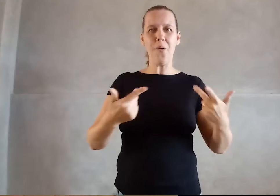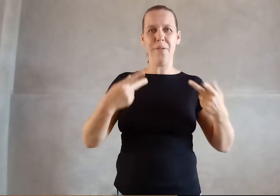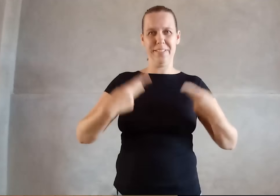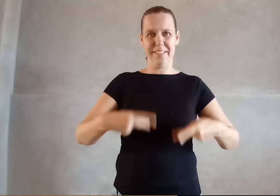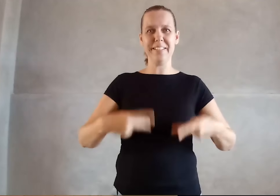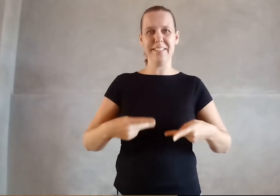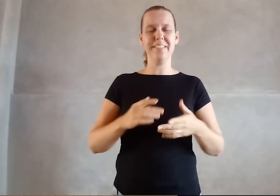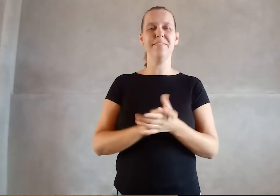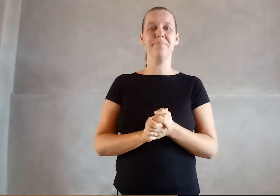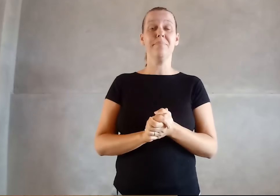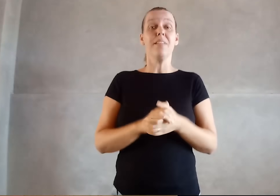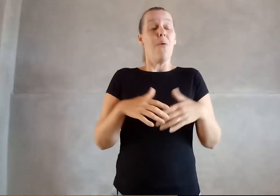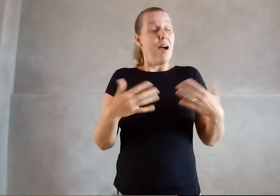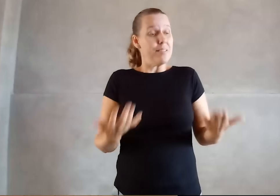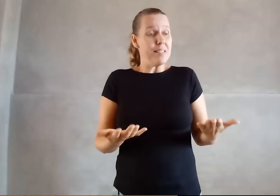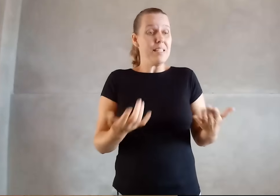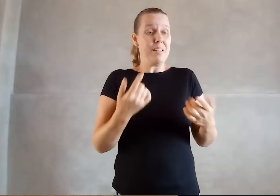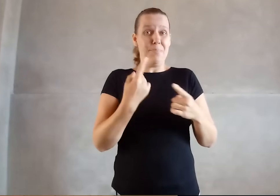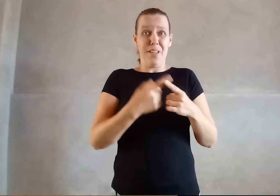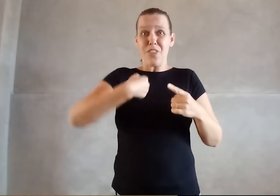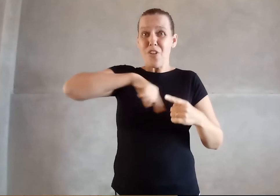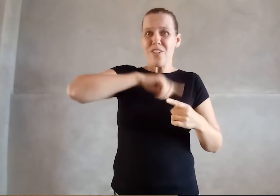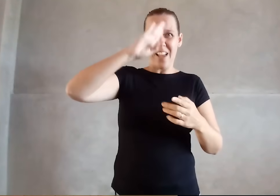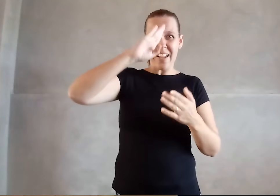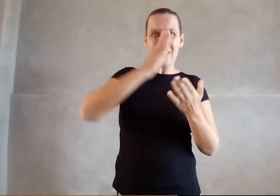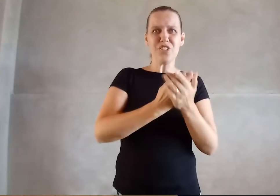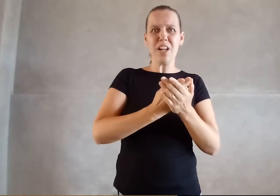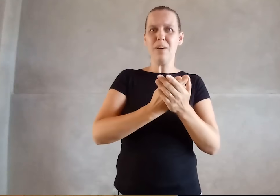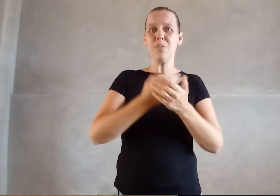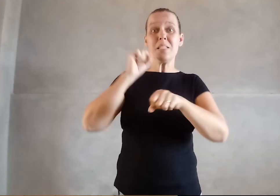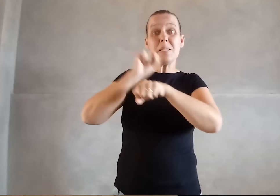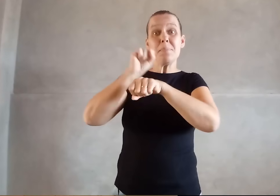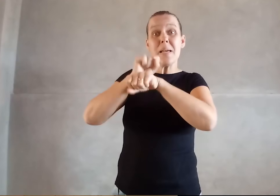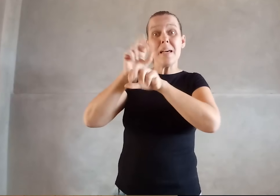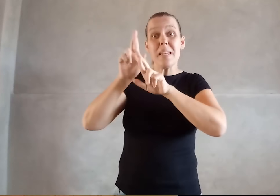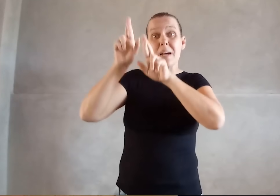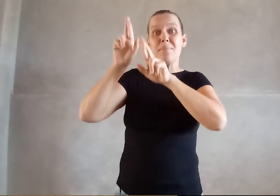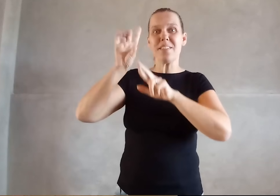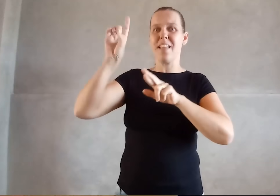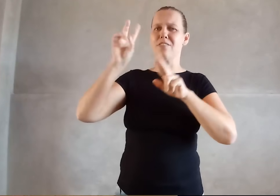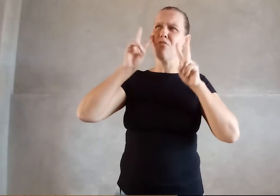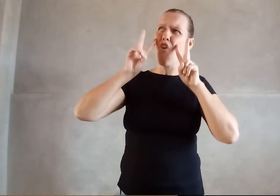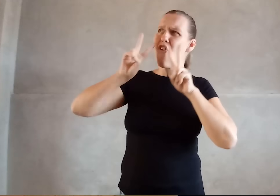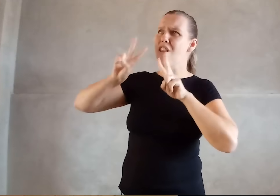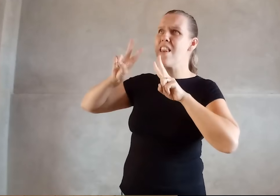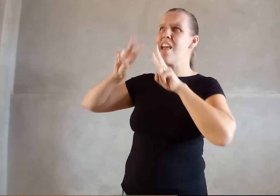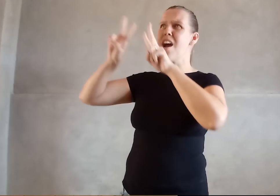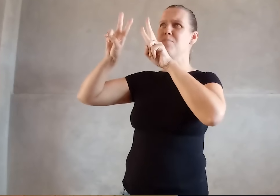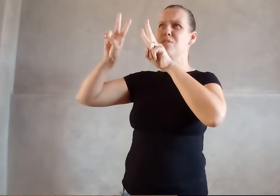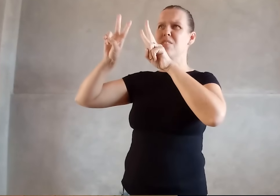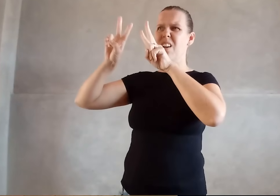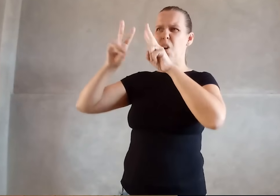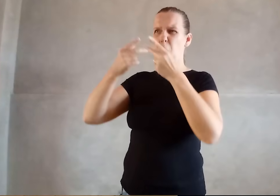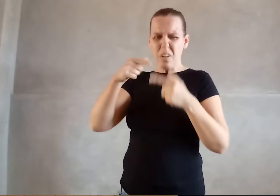esperamos em Deus, fixamos os nossos olhos não naquilo que se vê, nem naquilo que se ouve,